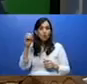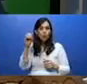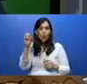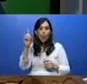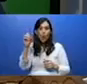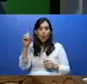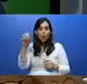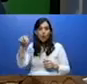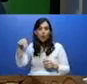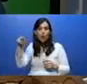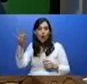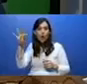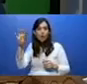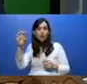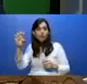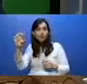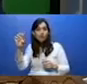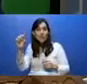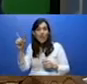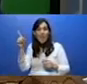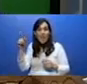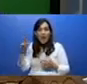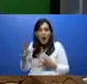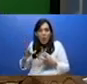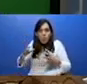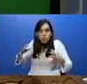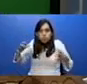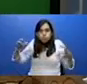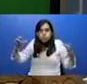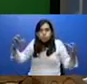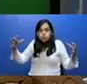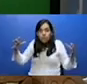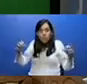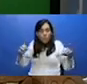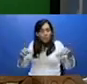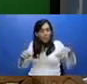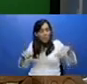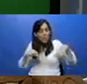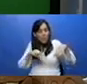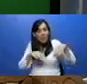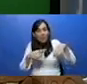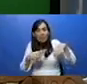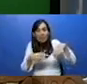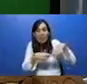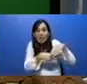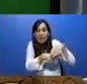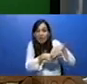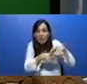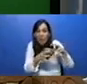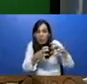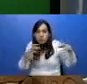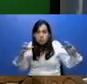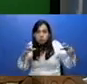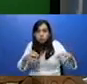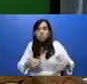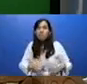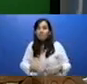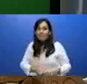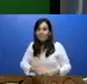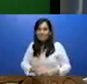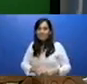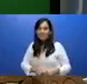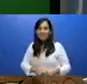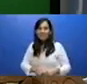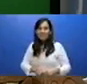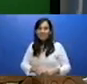ancestral gigante do tatu. É como se fosse um tatu gigante que viveu há muitos anos atrás. Olha, seria